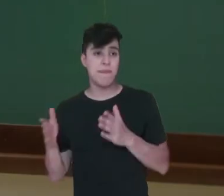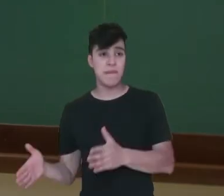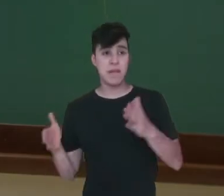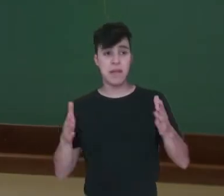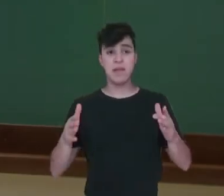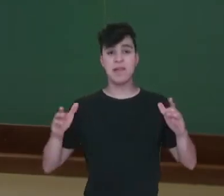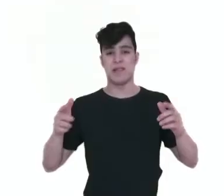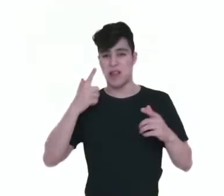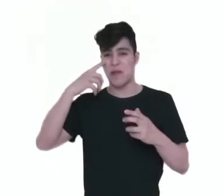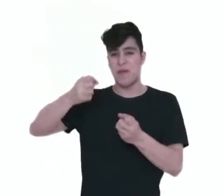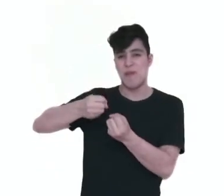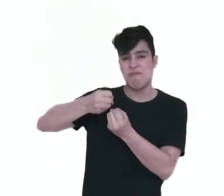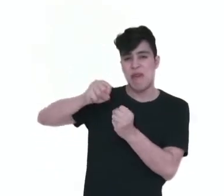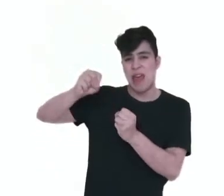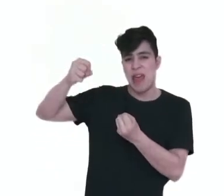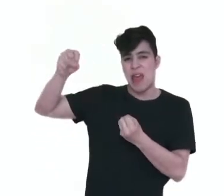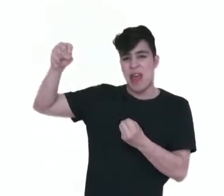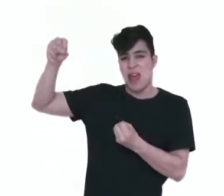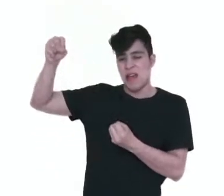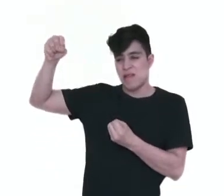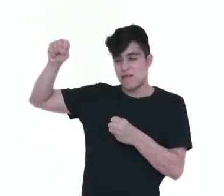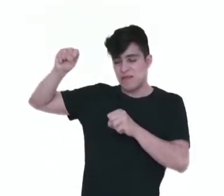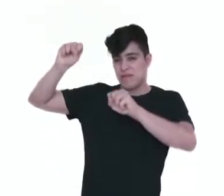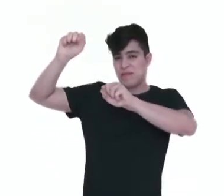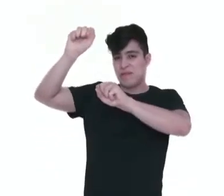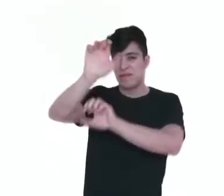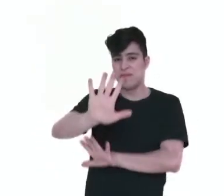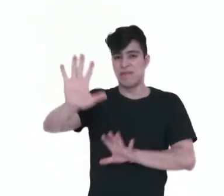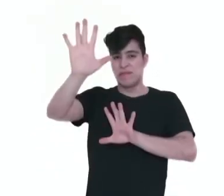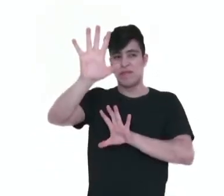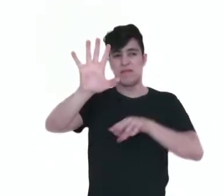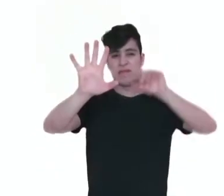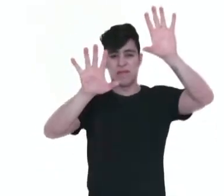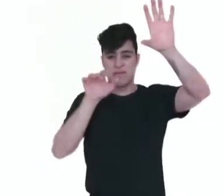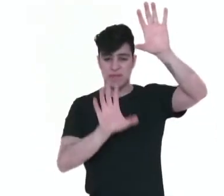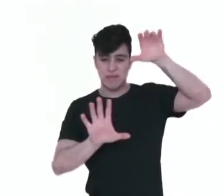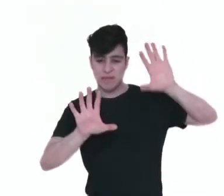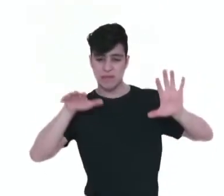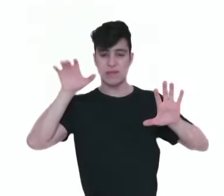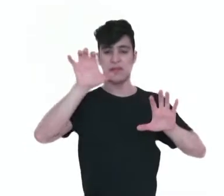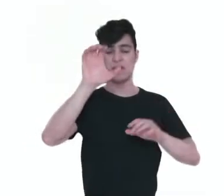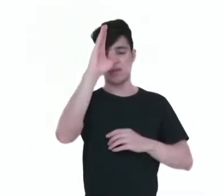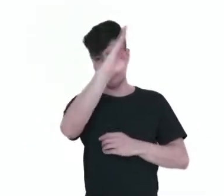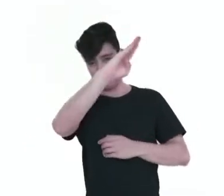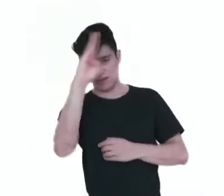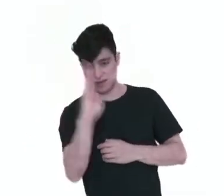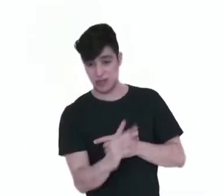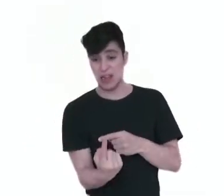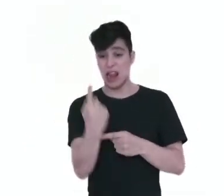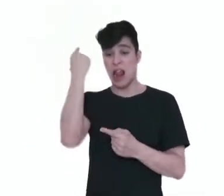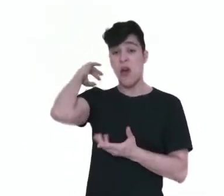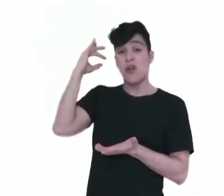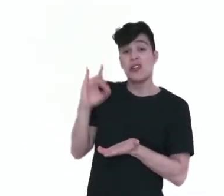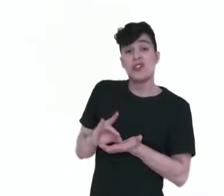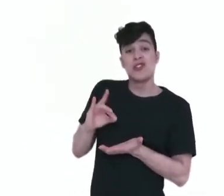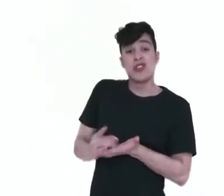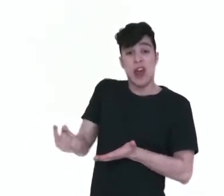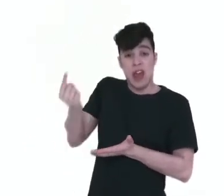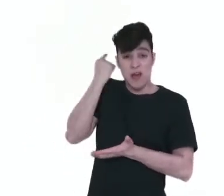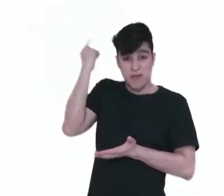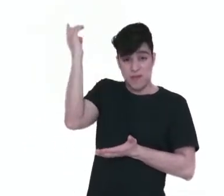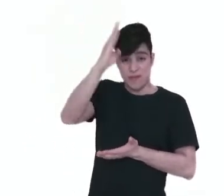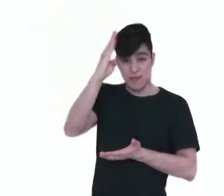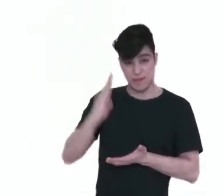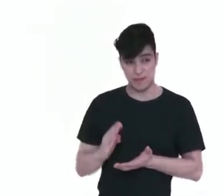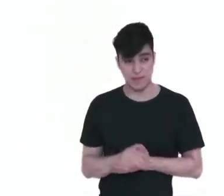que traz para nós essa divisão das áreas de vegetação original do Brasil. Então nós vamos